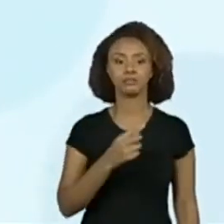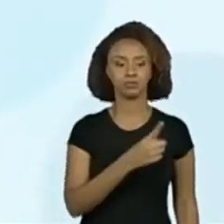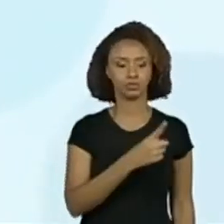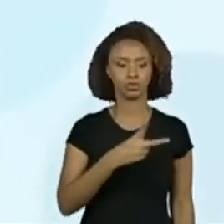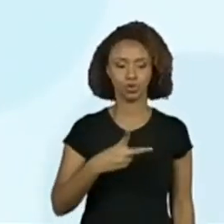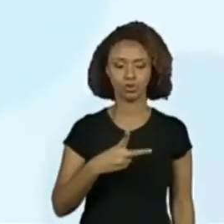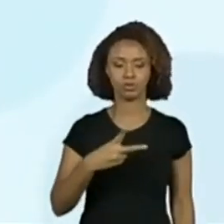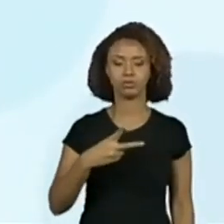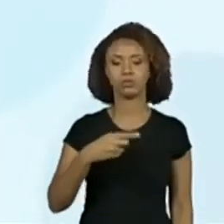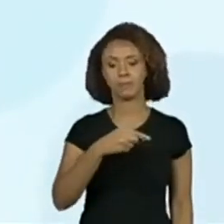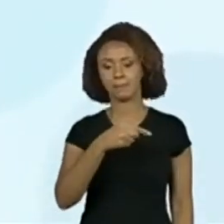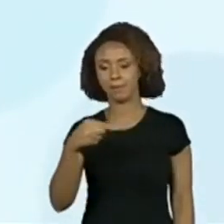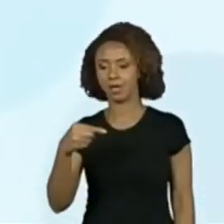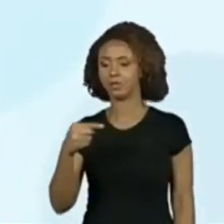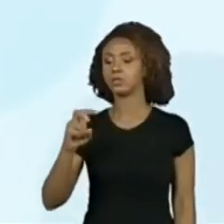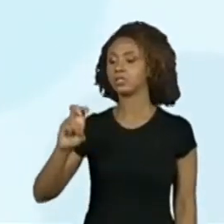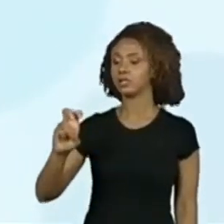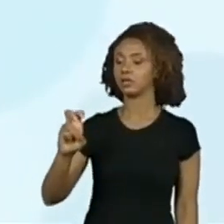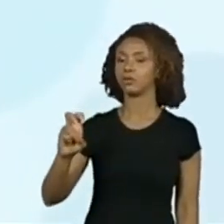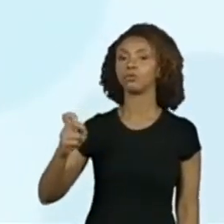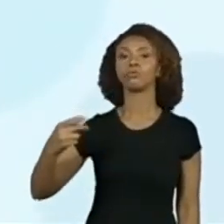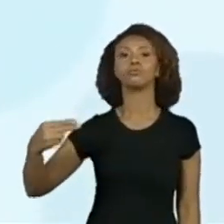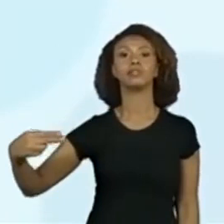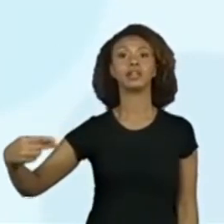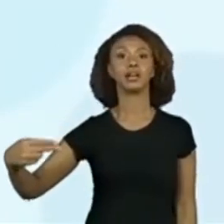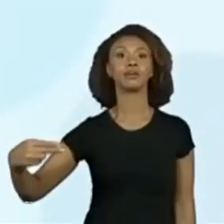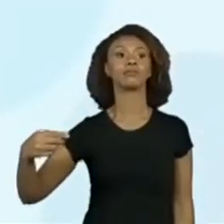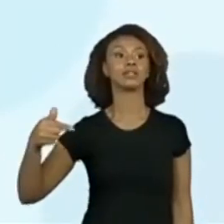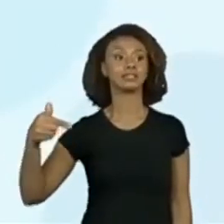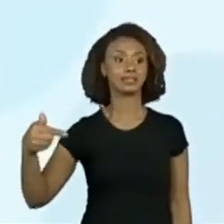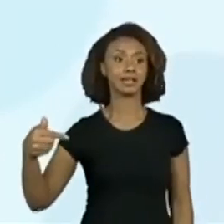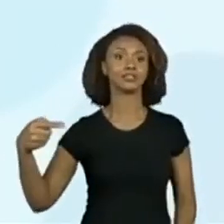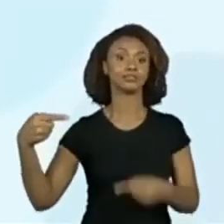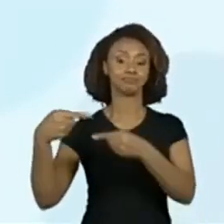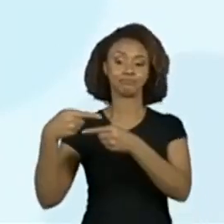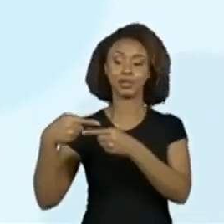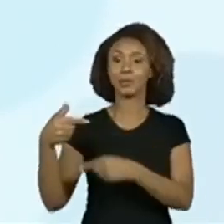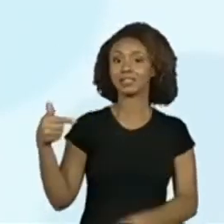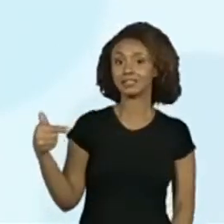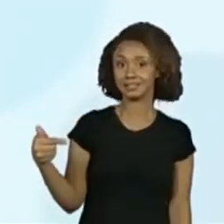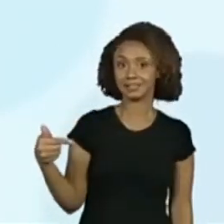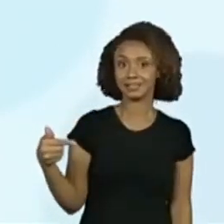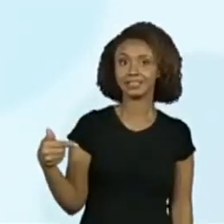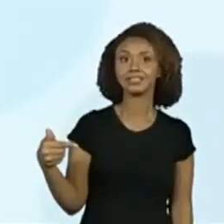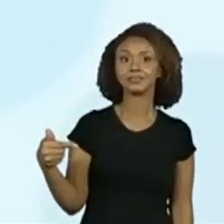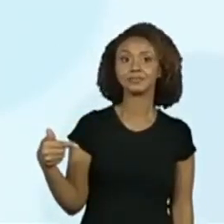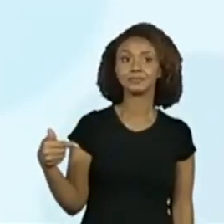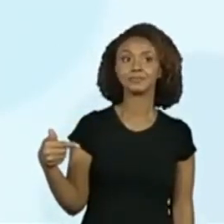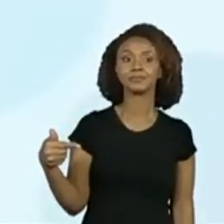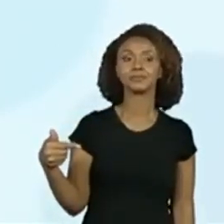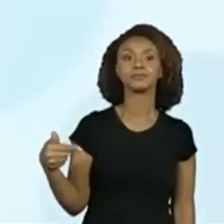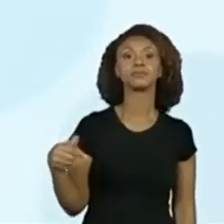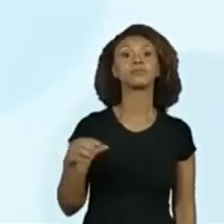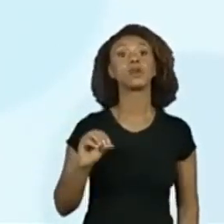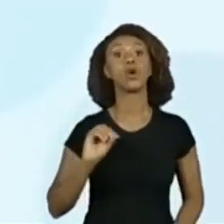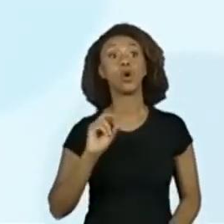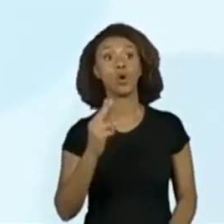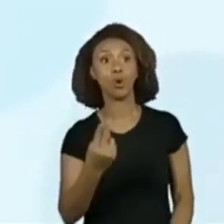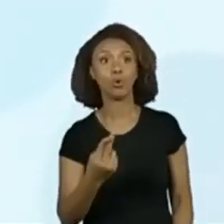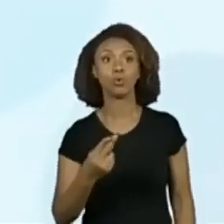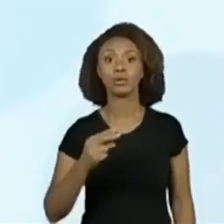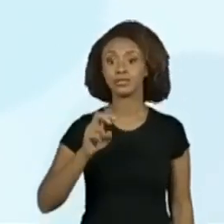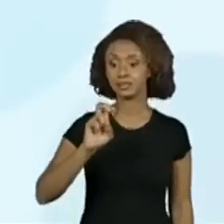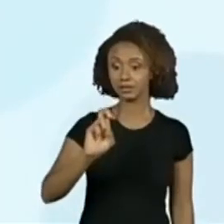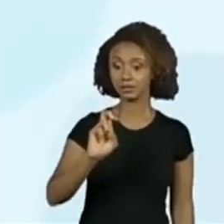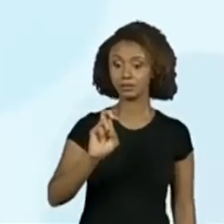5 É iG 7 e também 5 + 7